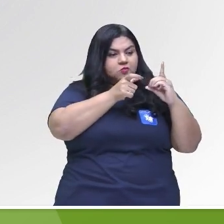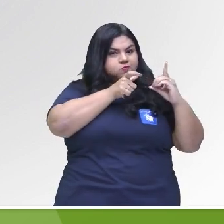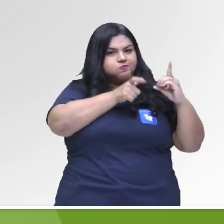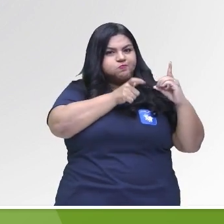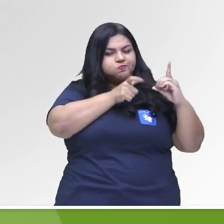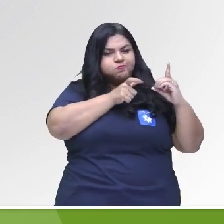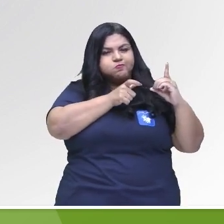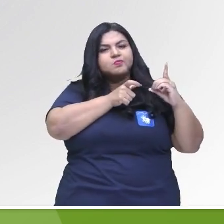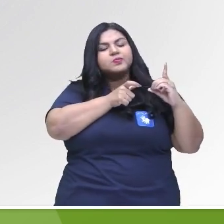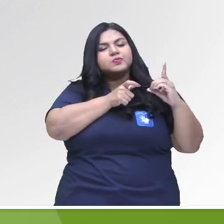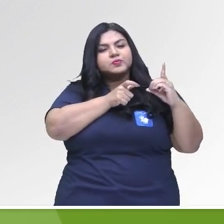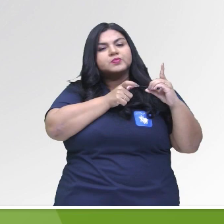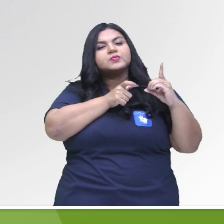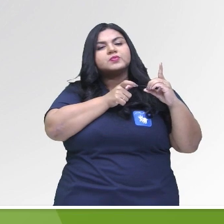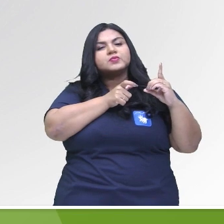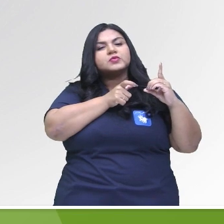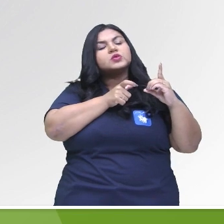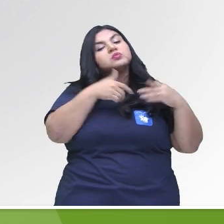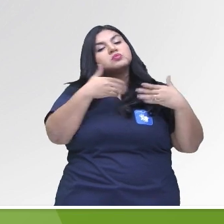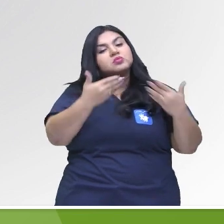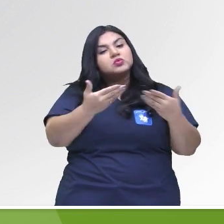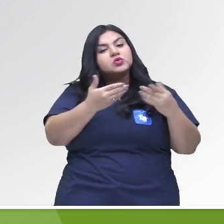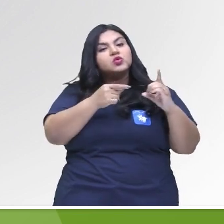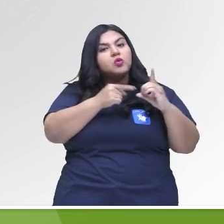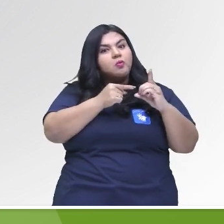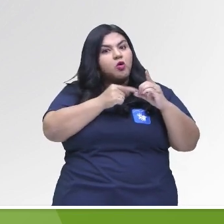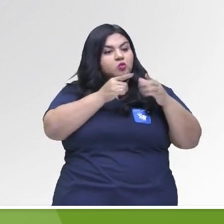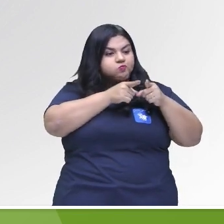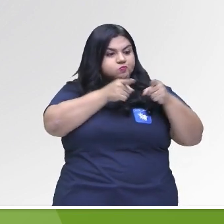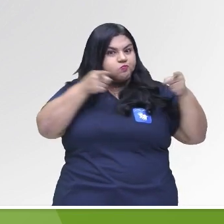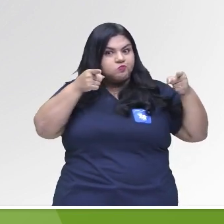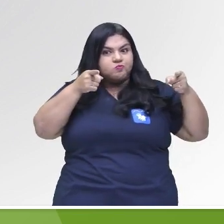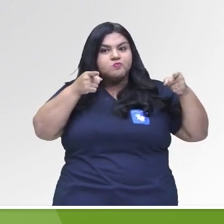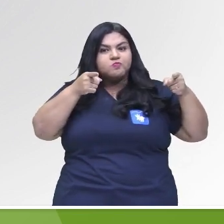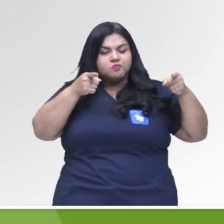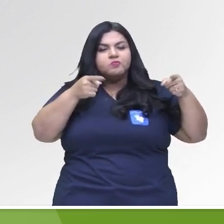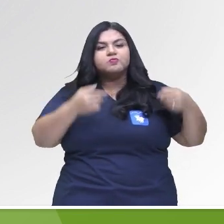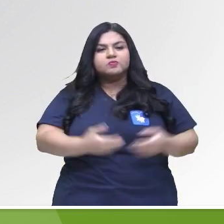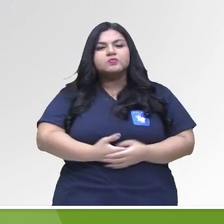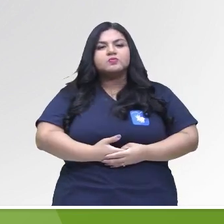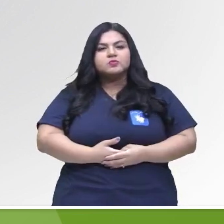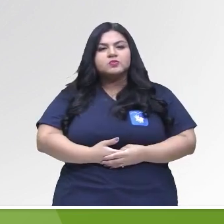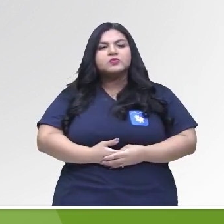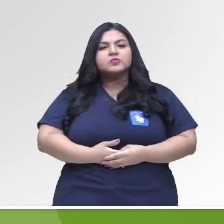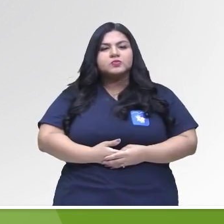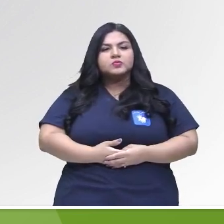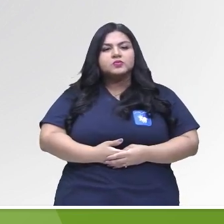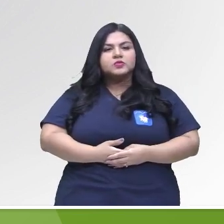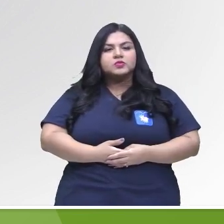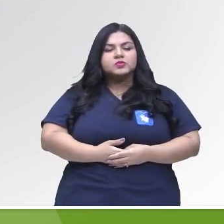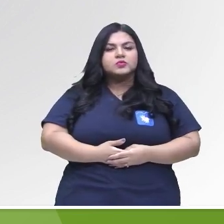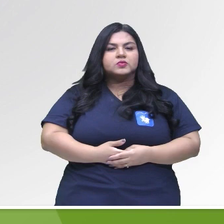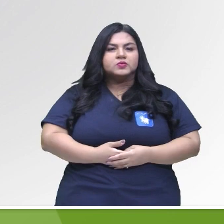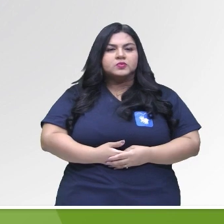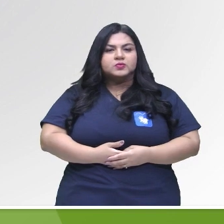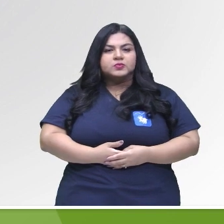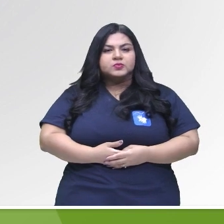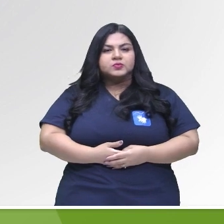Então são macromoléculas, ou seja, moléculas muito grandes, tá? O termo macro vem daí, tá